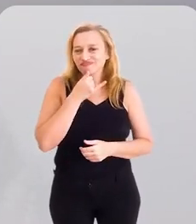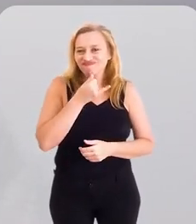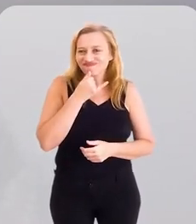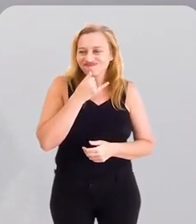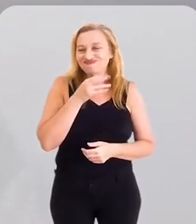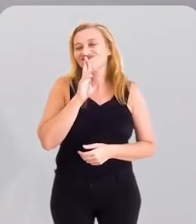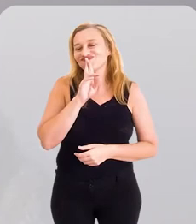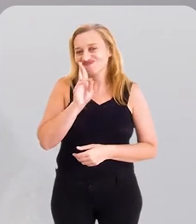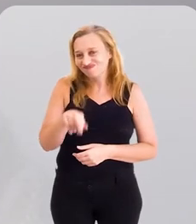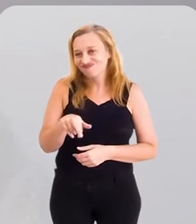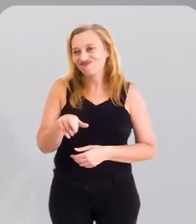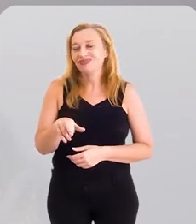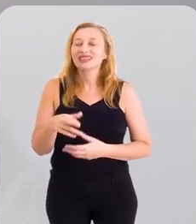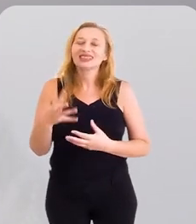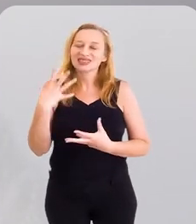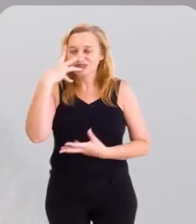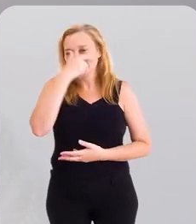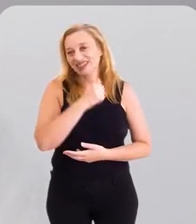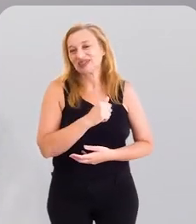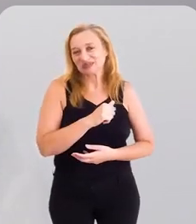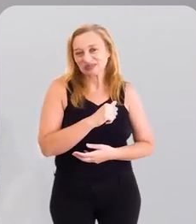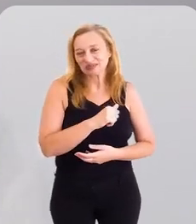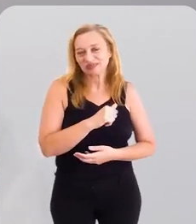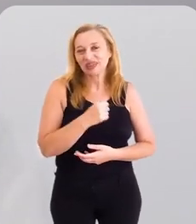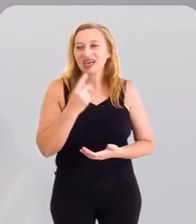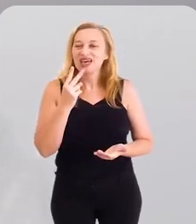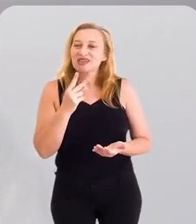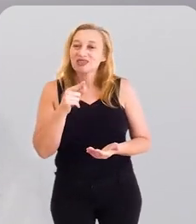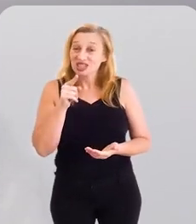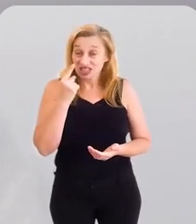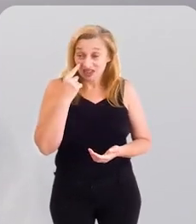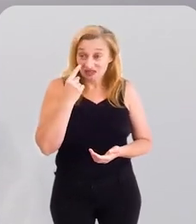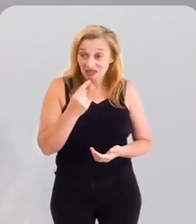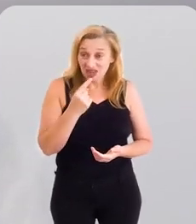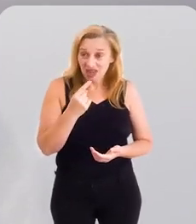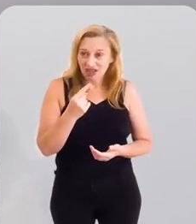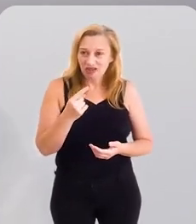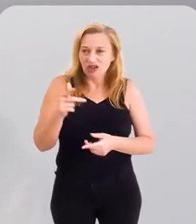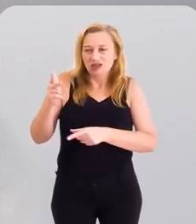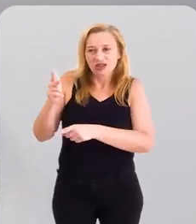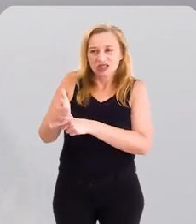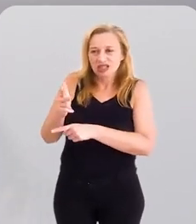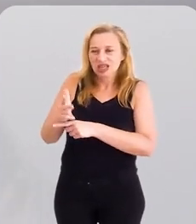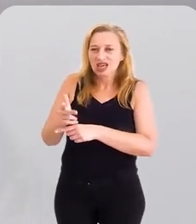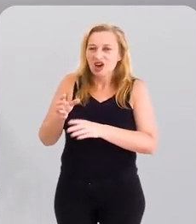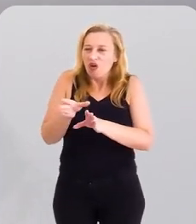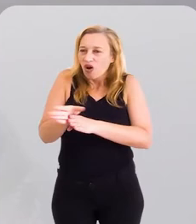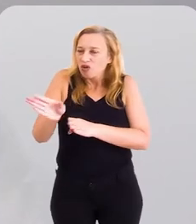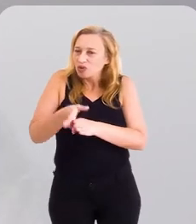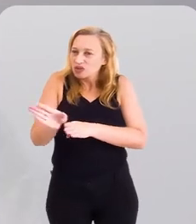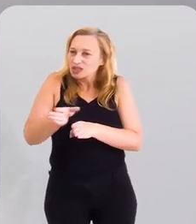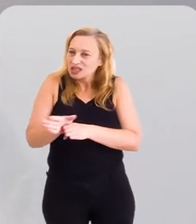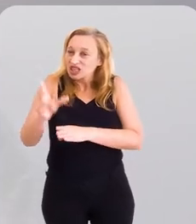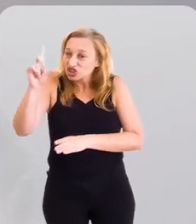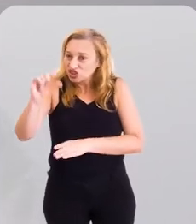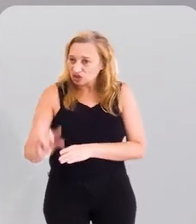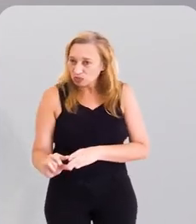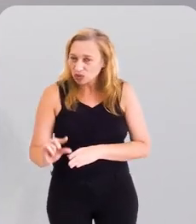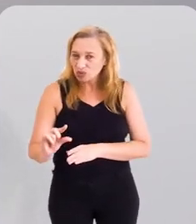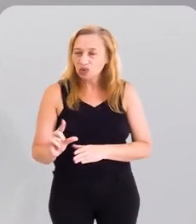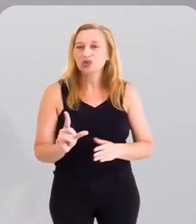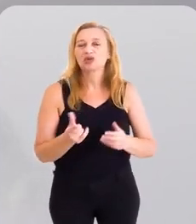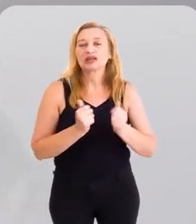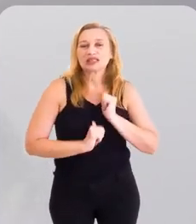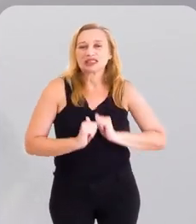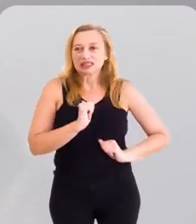muita angústia por respostas. E isso foi muito bonito. Porque a partir do momento que você dá um direcionamento, dá uma orientação,